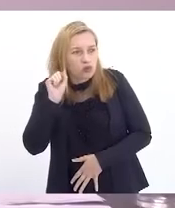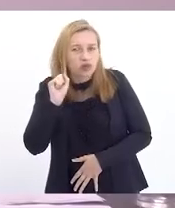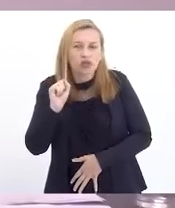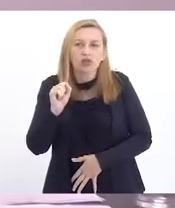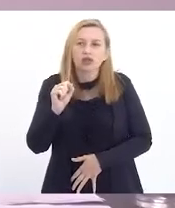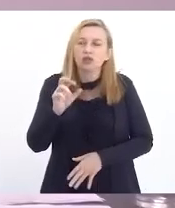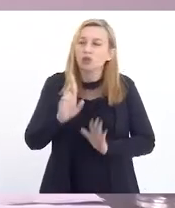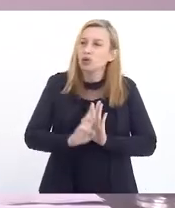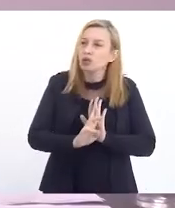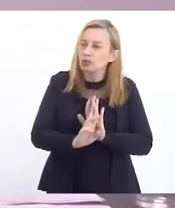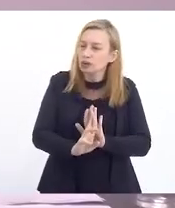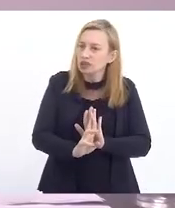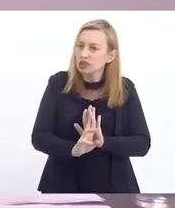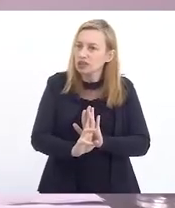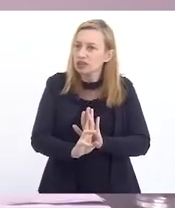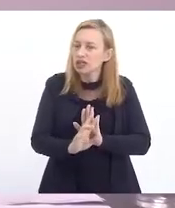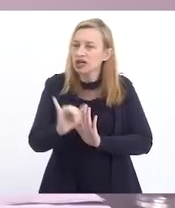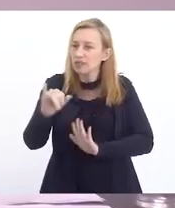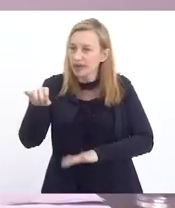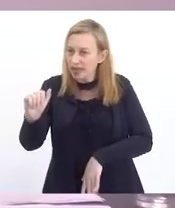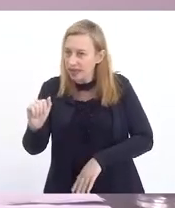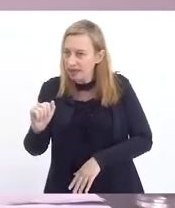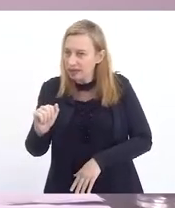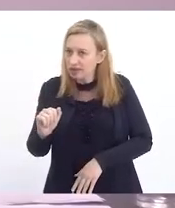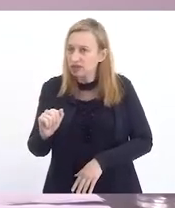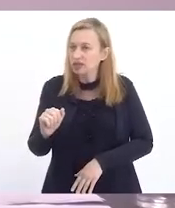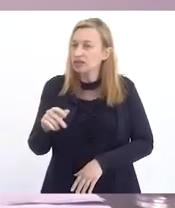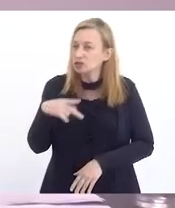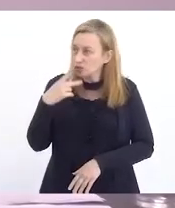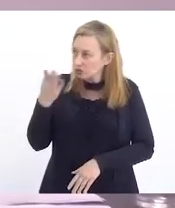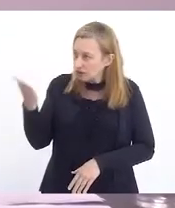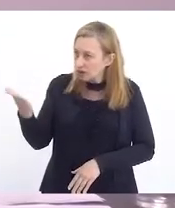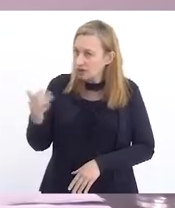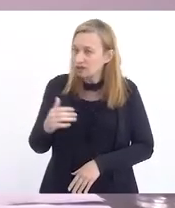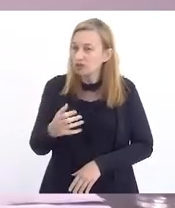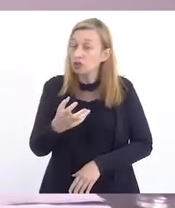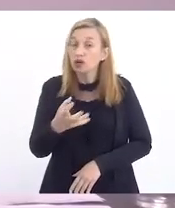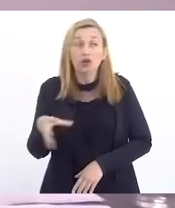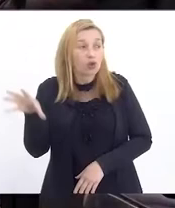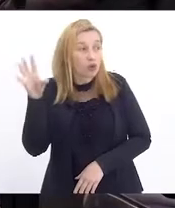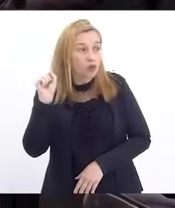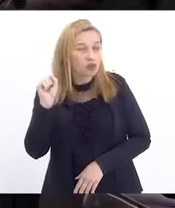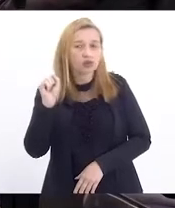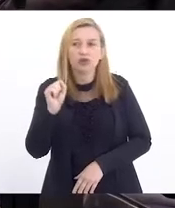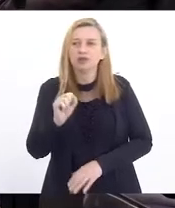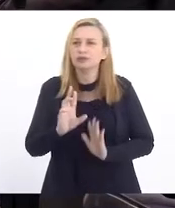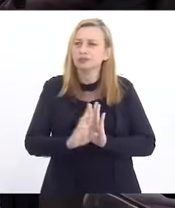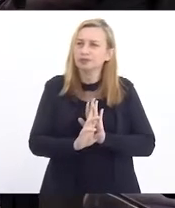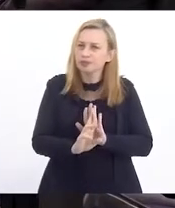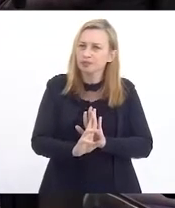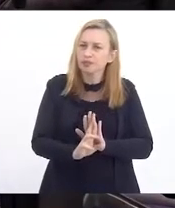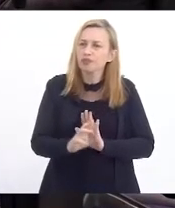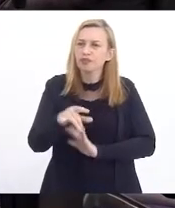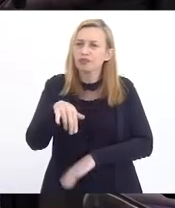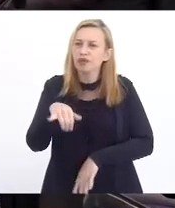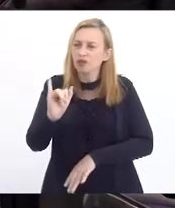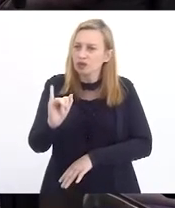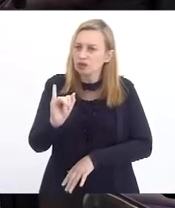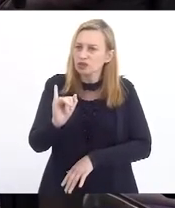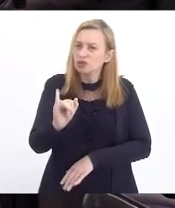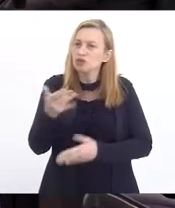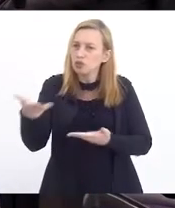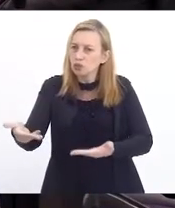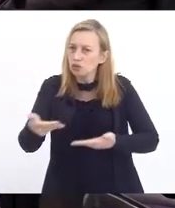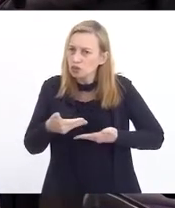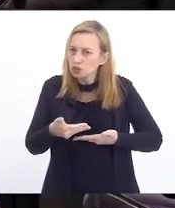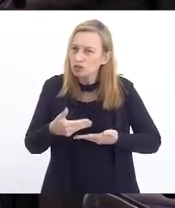o representante do INEA, com as suas considerações, que eu faço questão de ouvir o representante de Nova Iguaçu, que foi